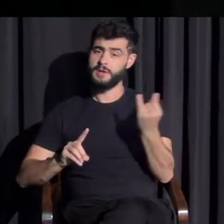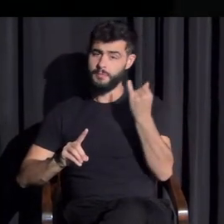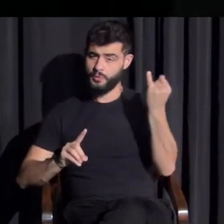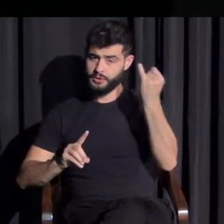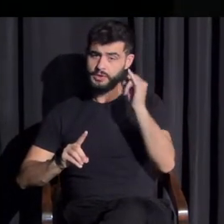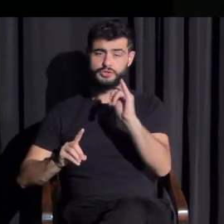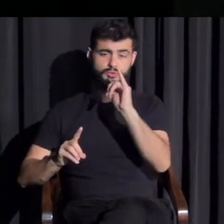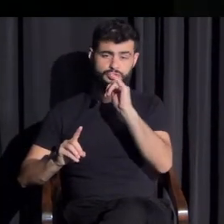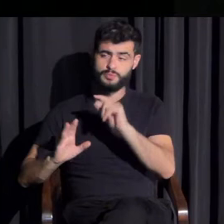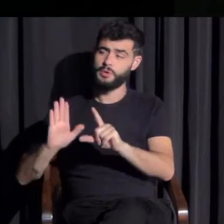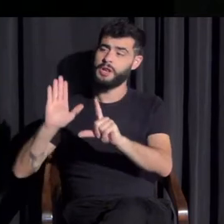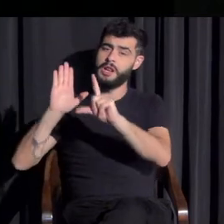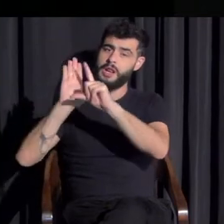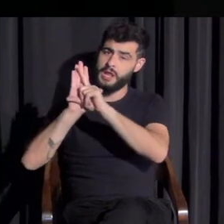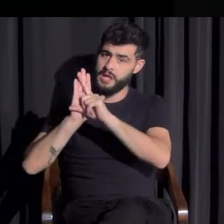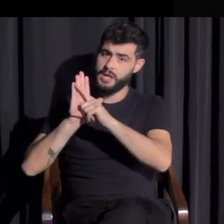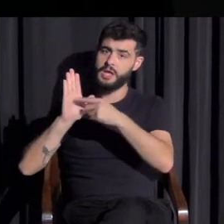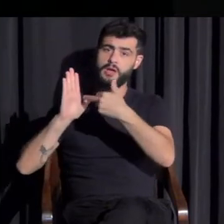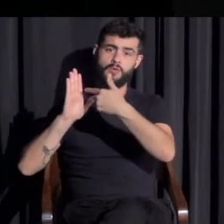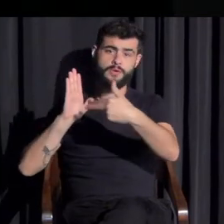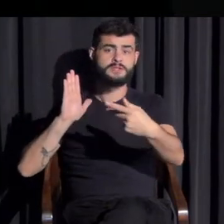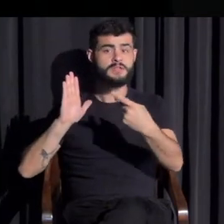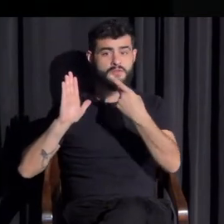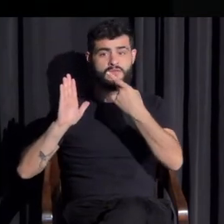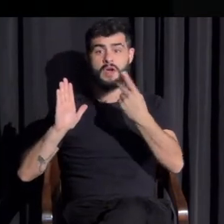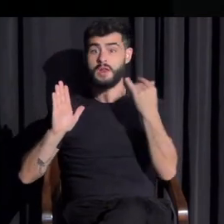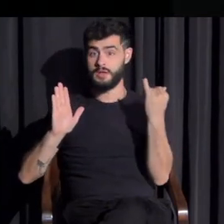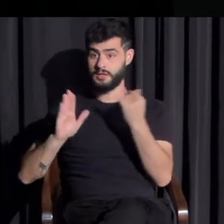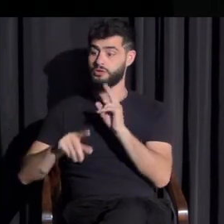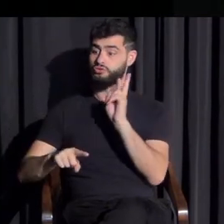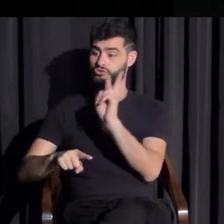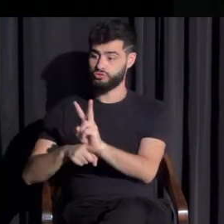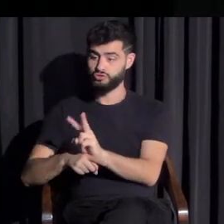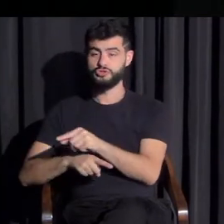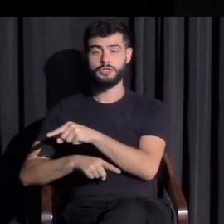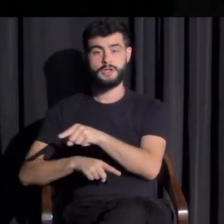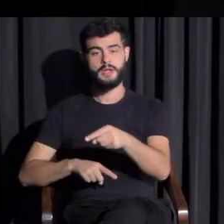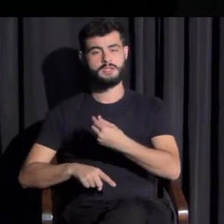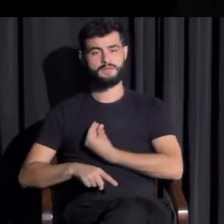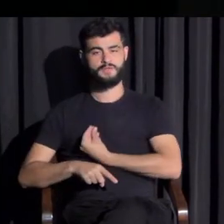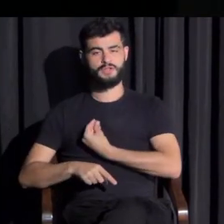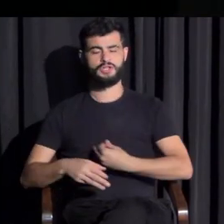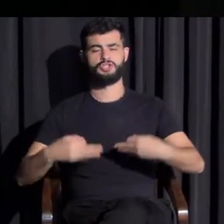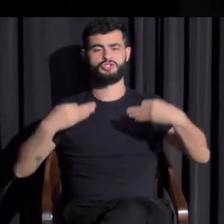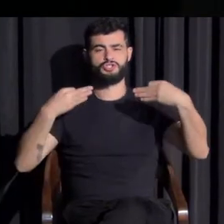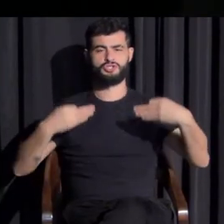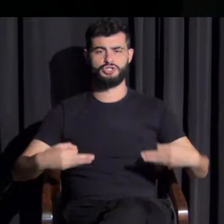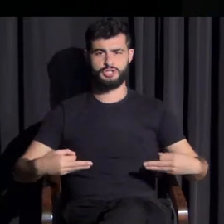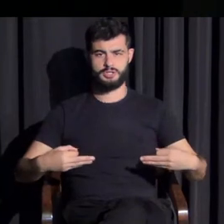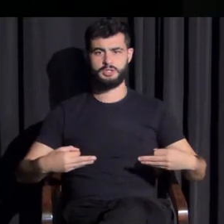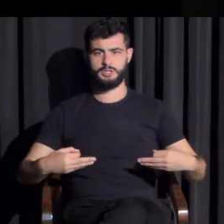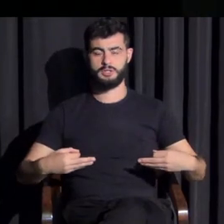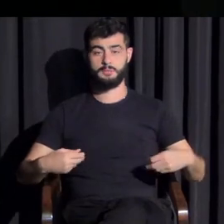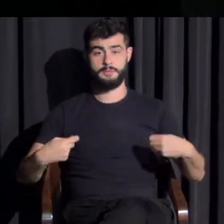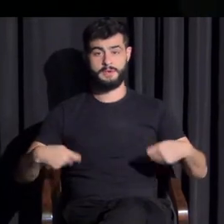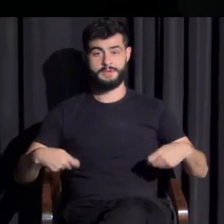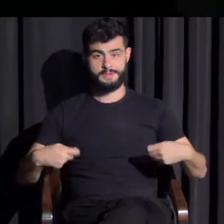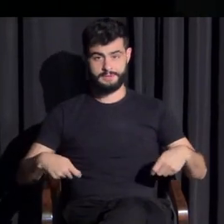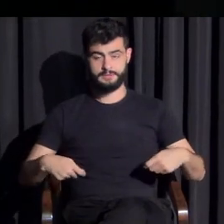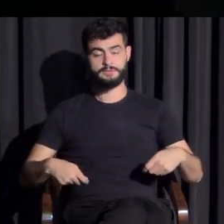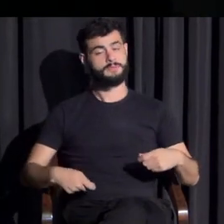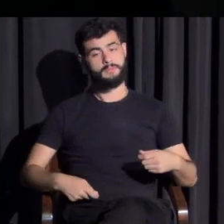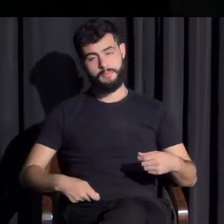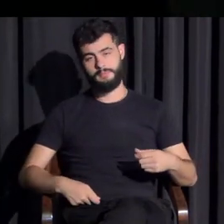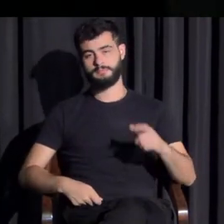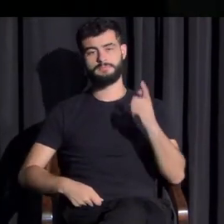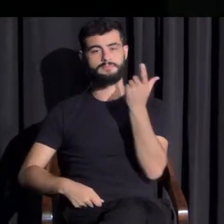legislação, seguramente importante por assegurar uma vida mais digna, infelizmente, há lacunas em suas práticas,